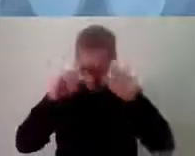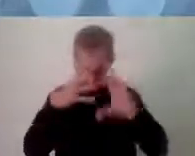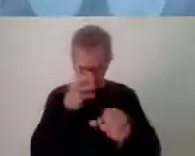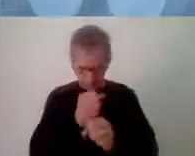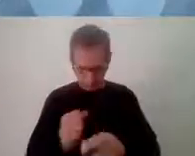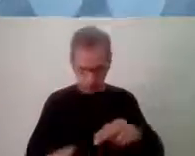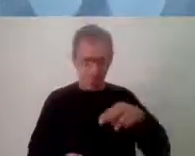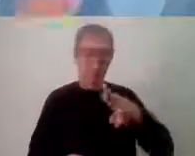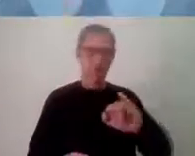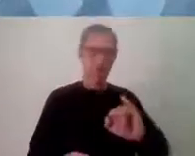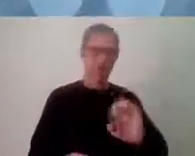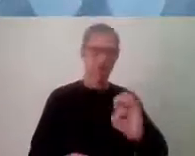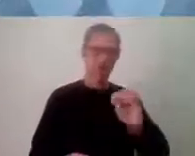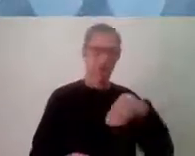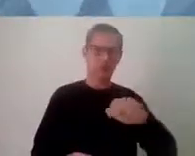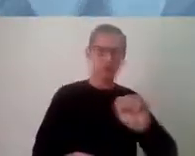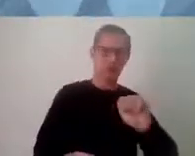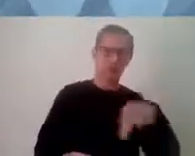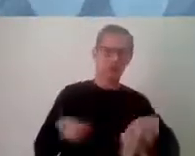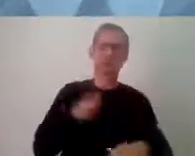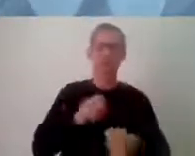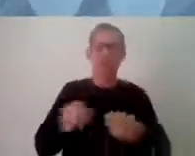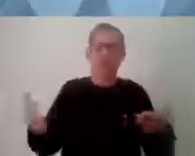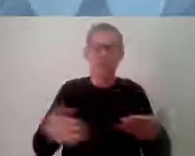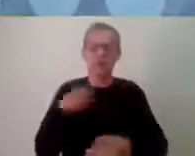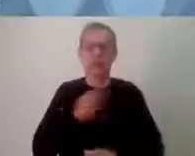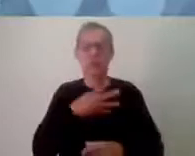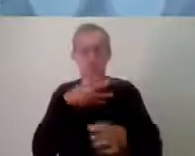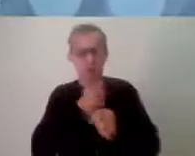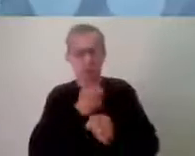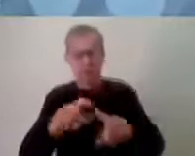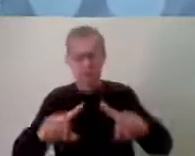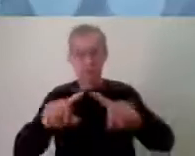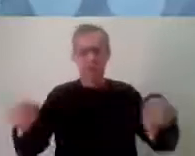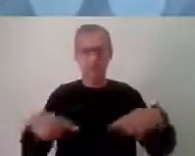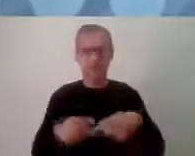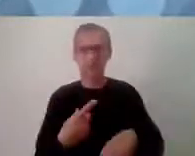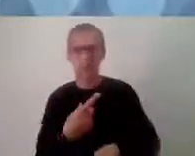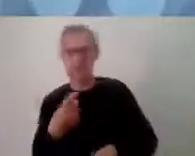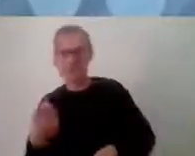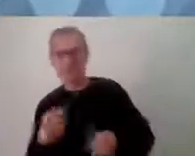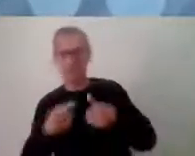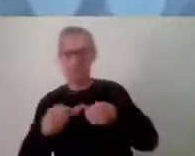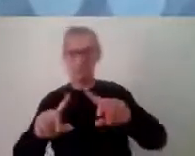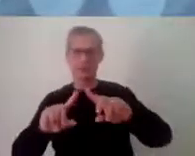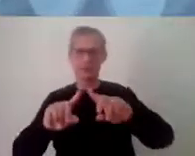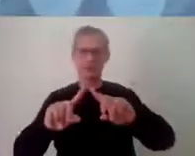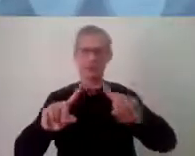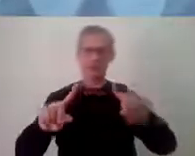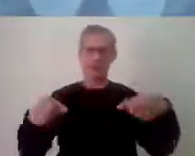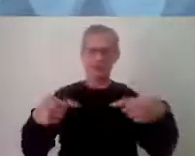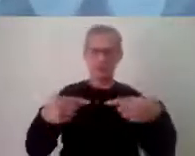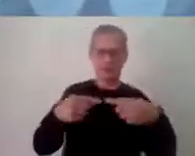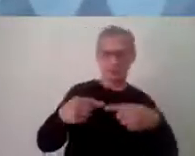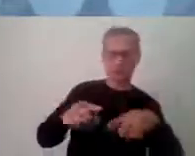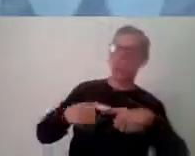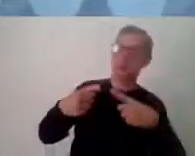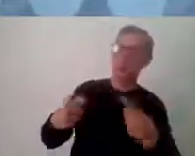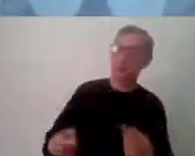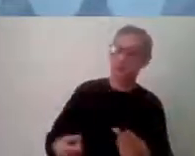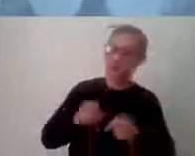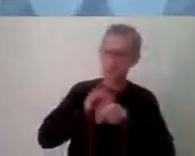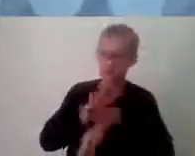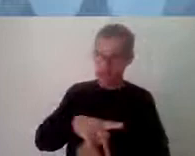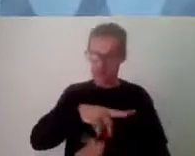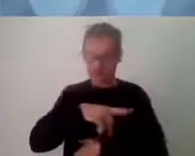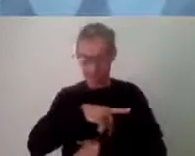de Riemann. Então, aqui, o que nós vamos fazer agora? Nós vamos calcular a área de cada um desses retângulos. Mas, né, no slide a